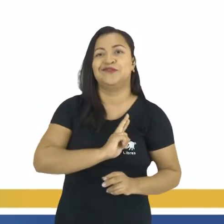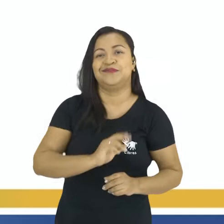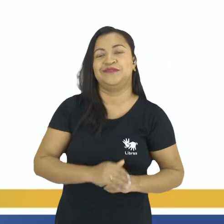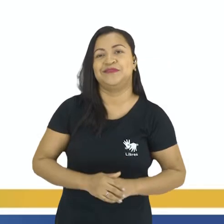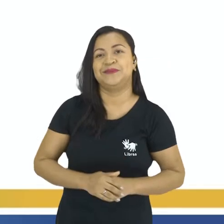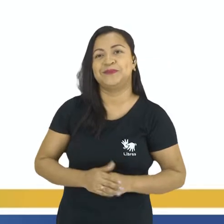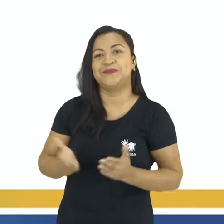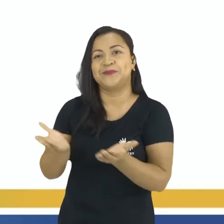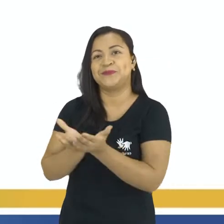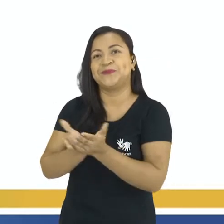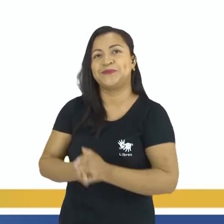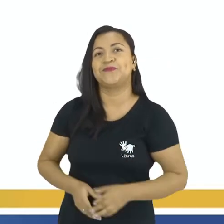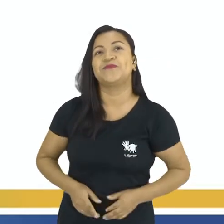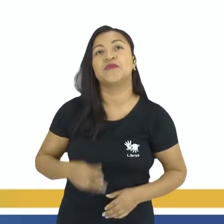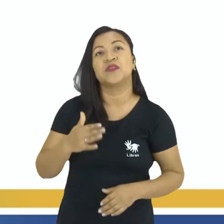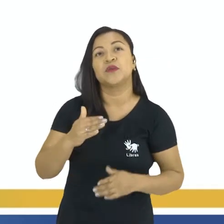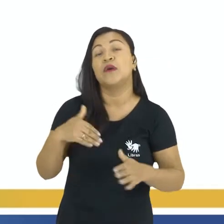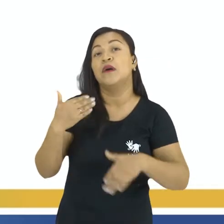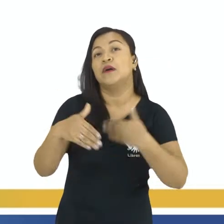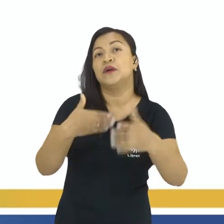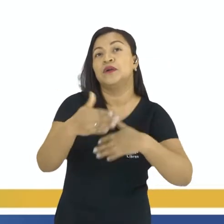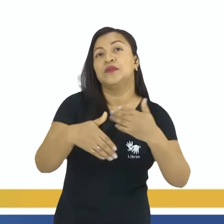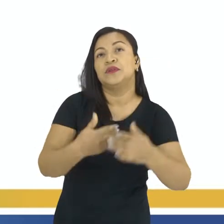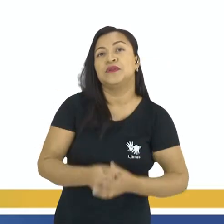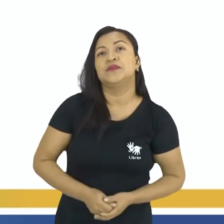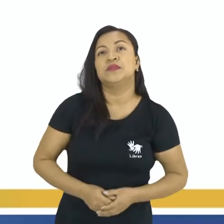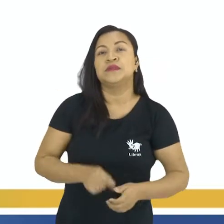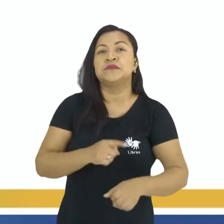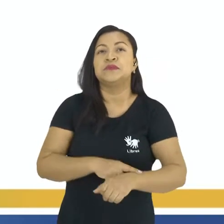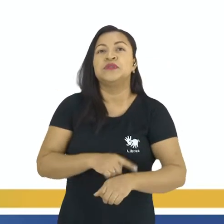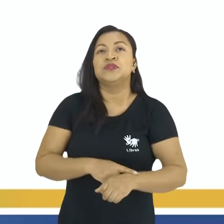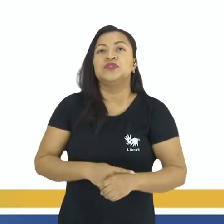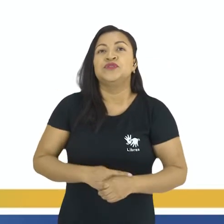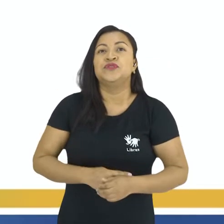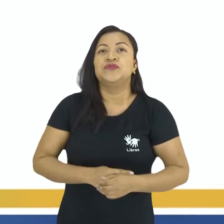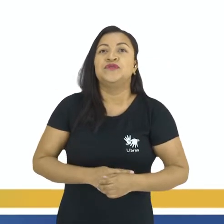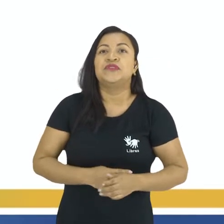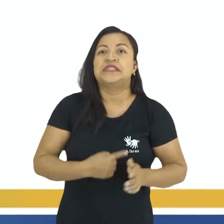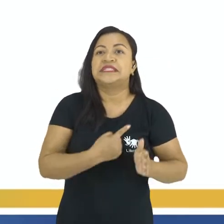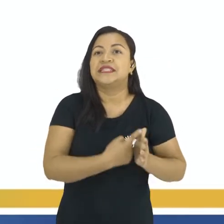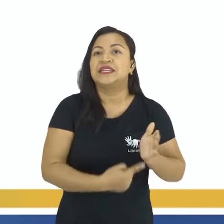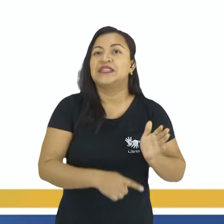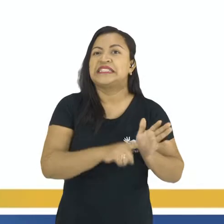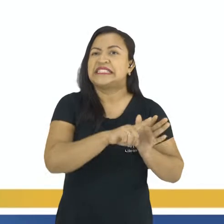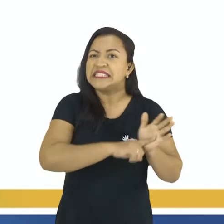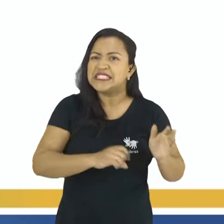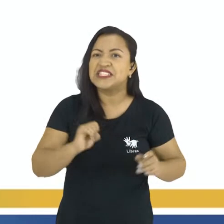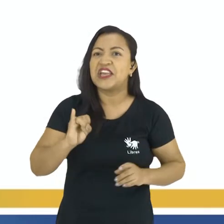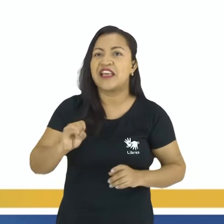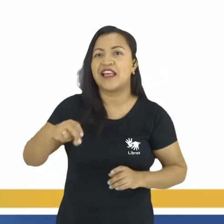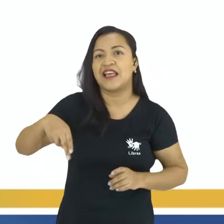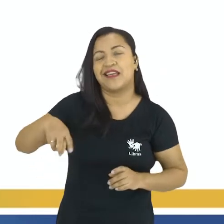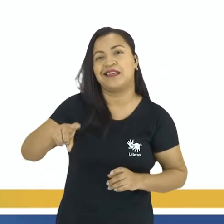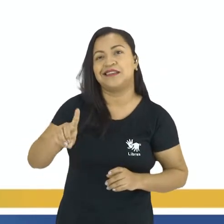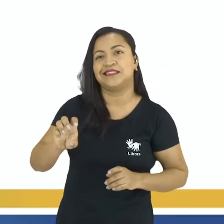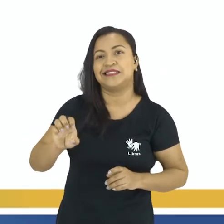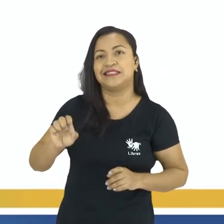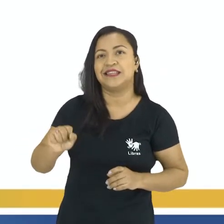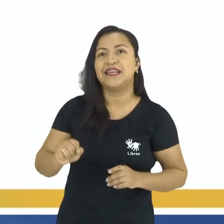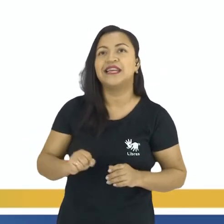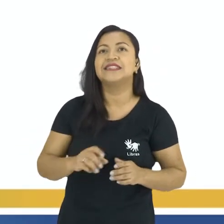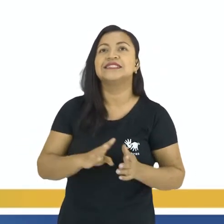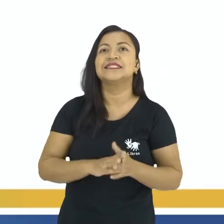slide. Ao longo do tempo, muitas obras foram censuradas pelo index, além de toda a obra de Thomas Hobbes,